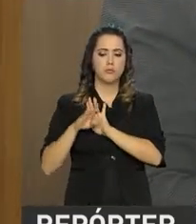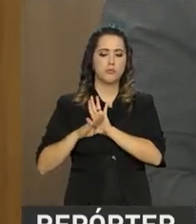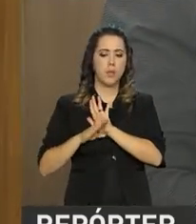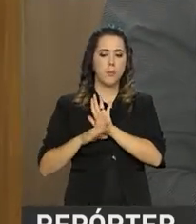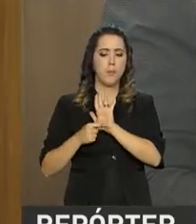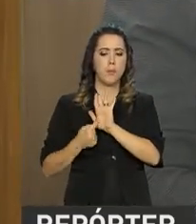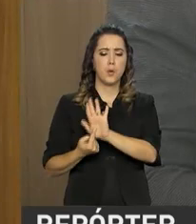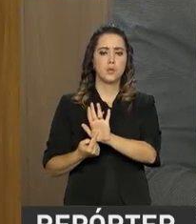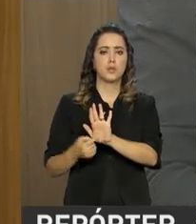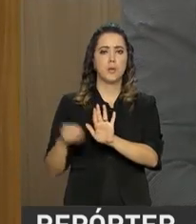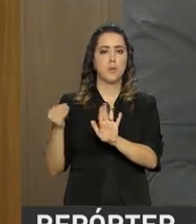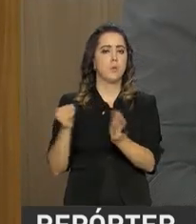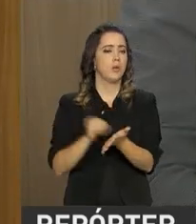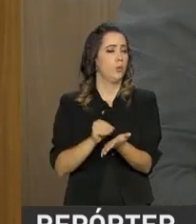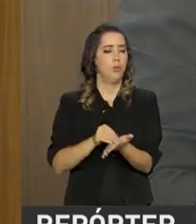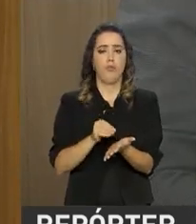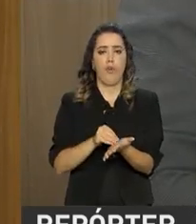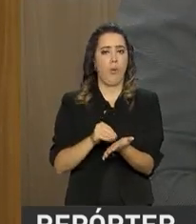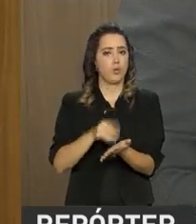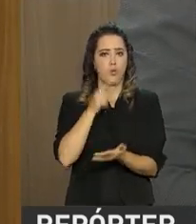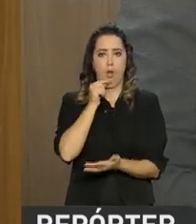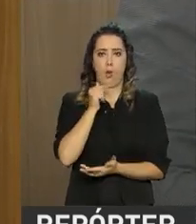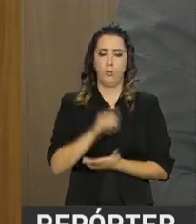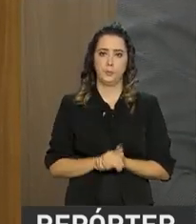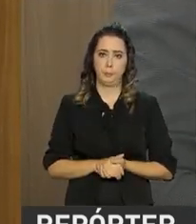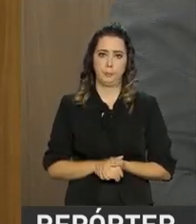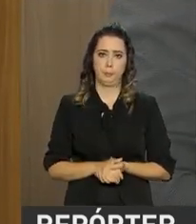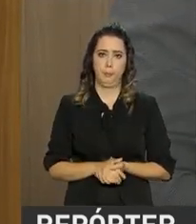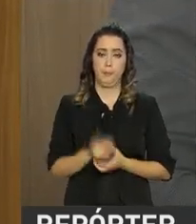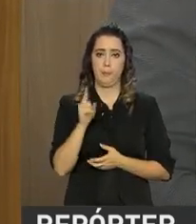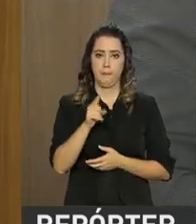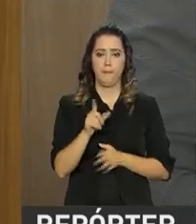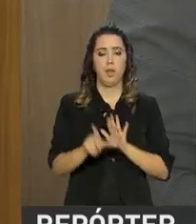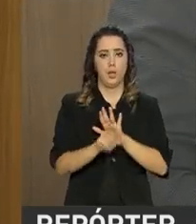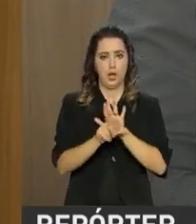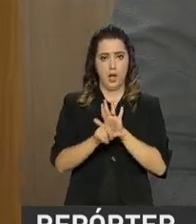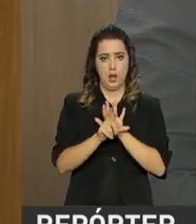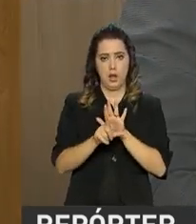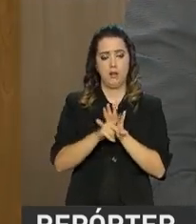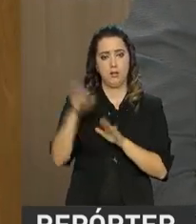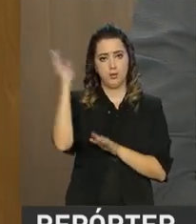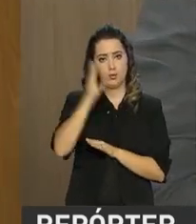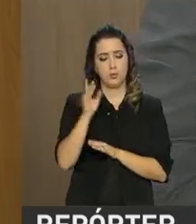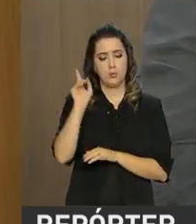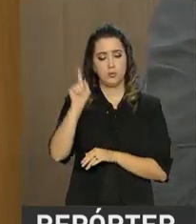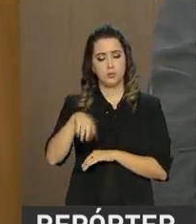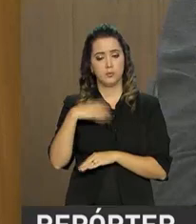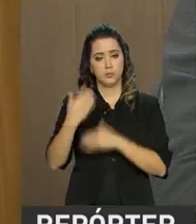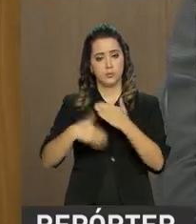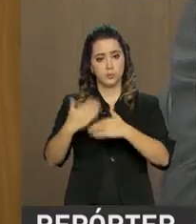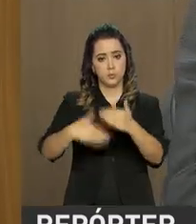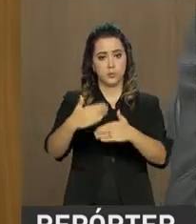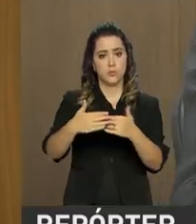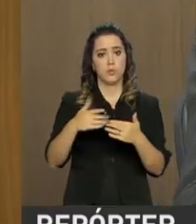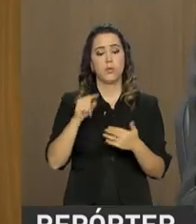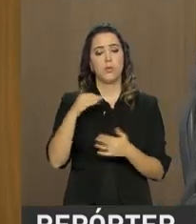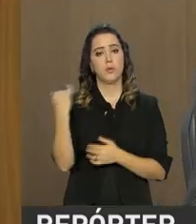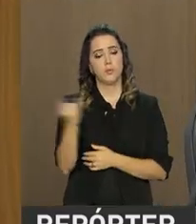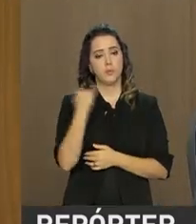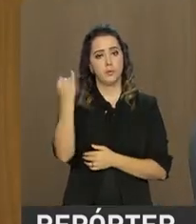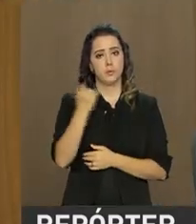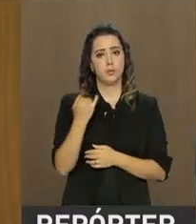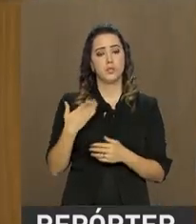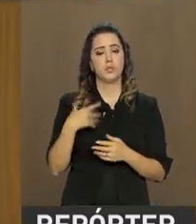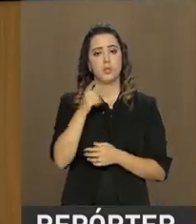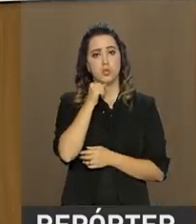para que não falte água a legislação brasileira é muito avançado em gestão de recursos hídricos e também na parte de participação pública